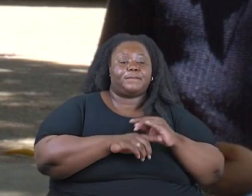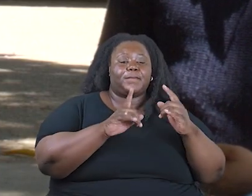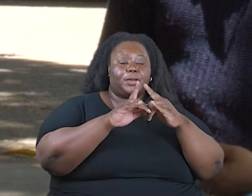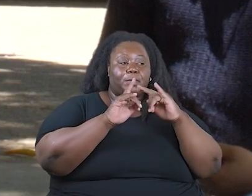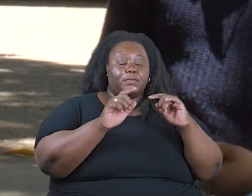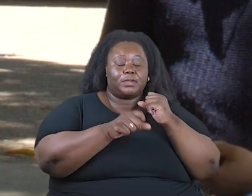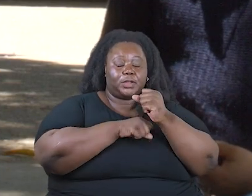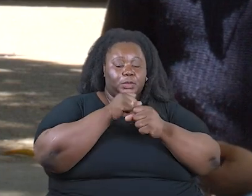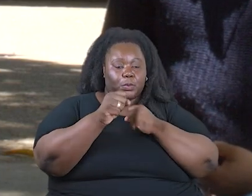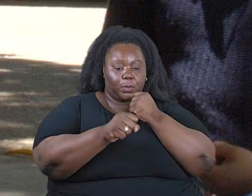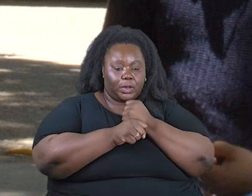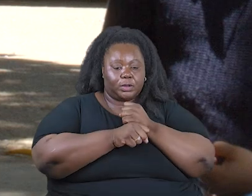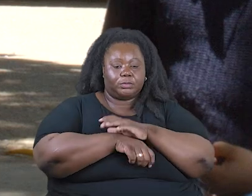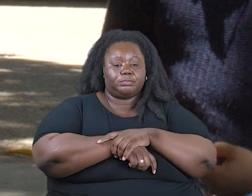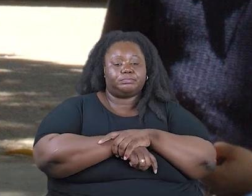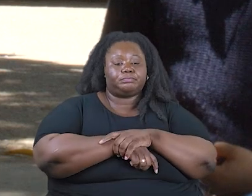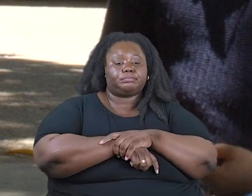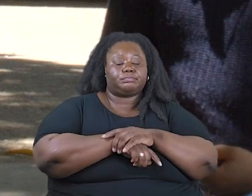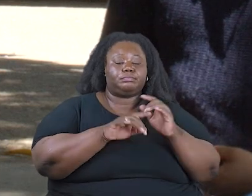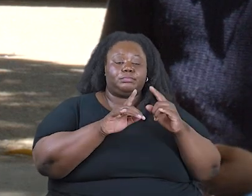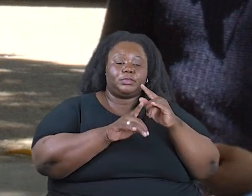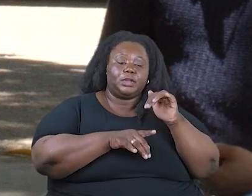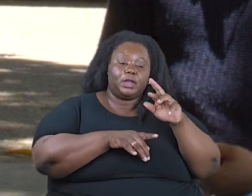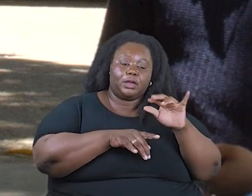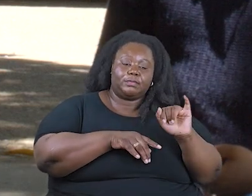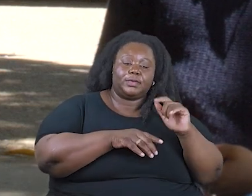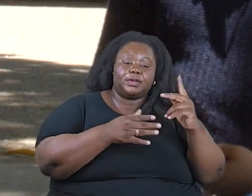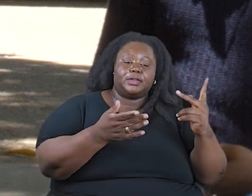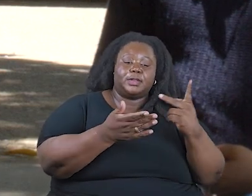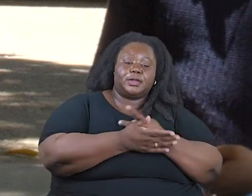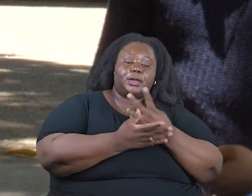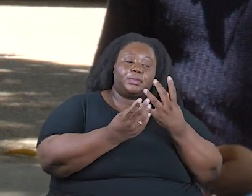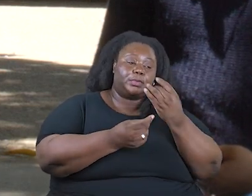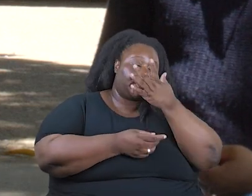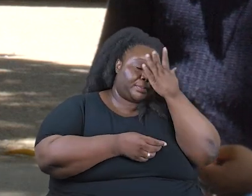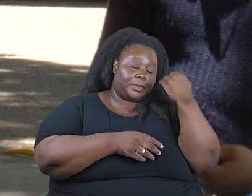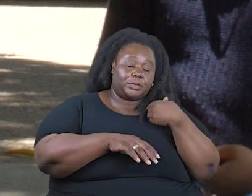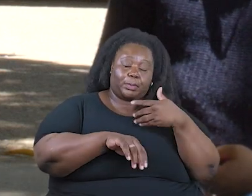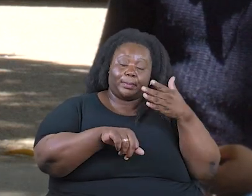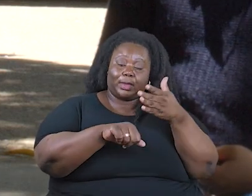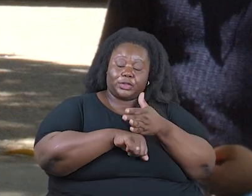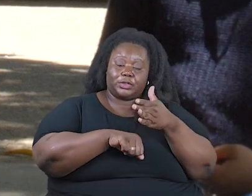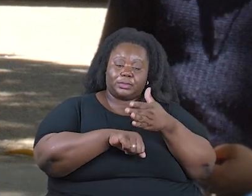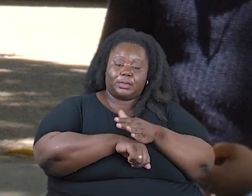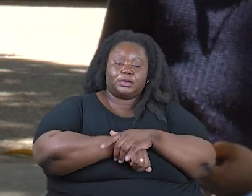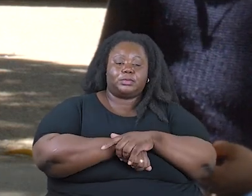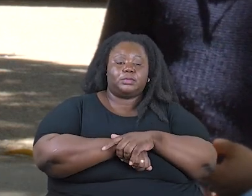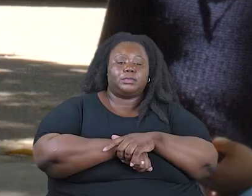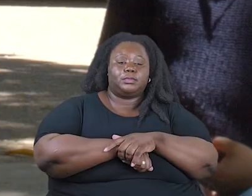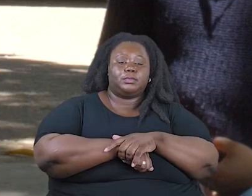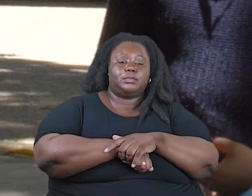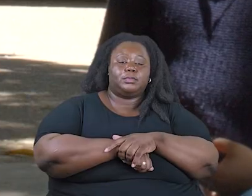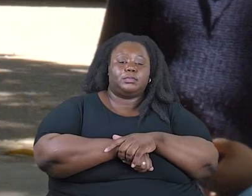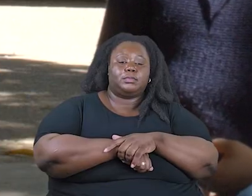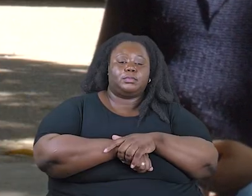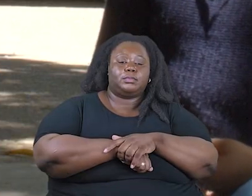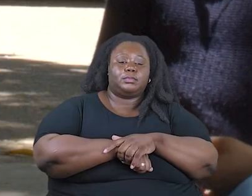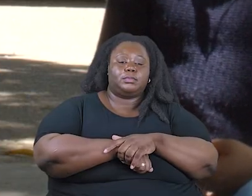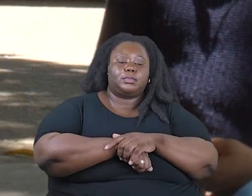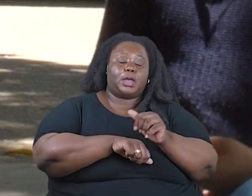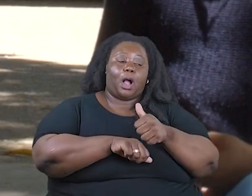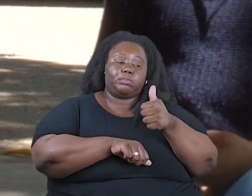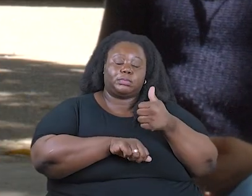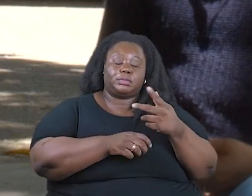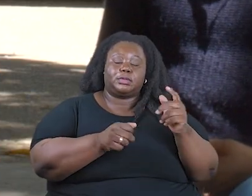uma feira anual, e essa feira tem muita gente do país todo participando. E